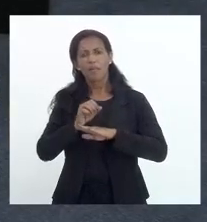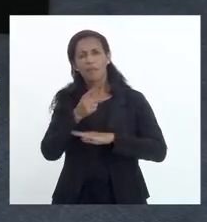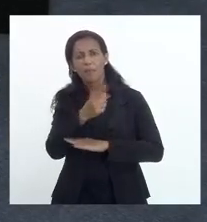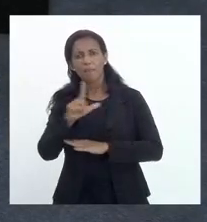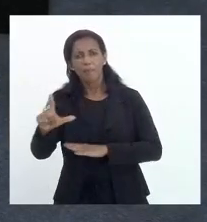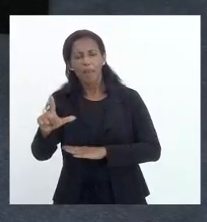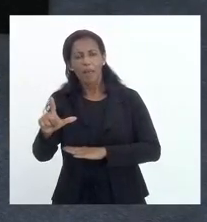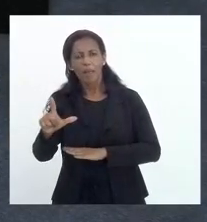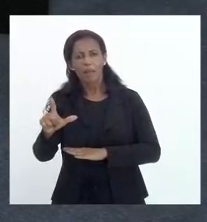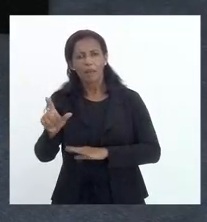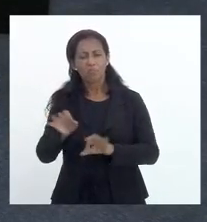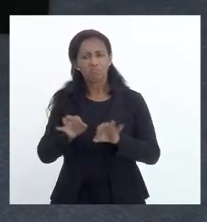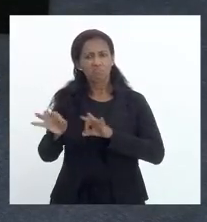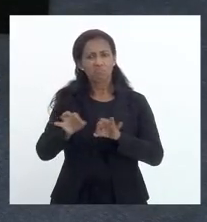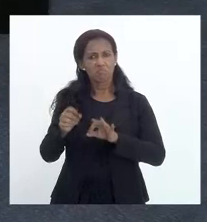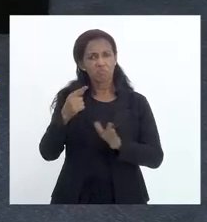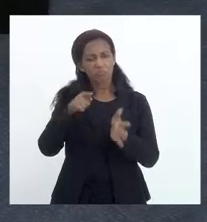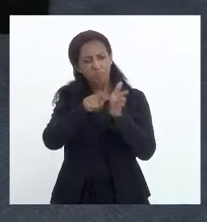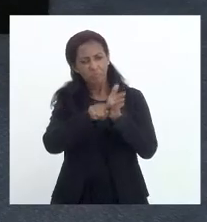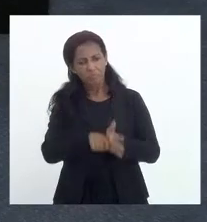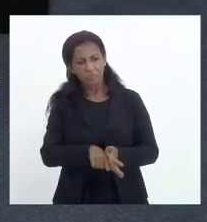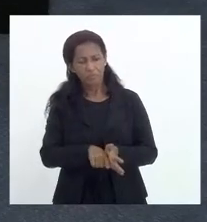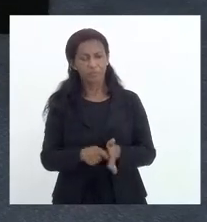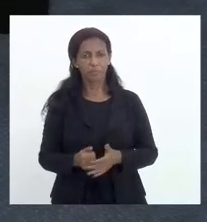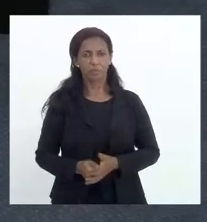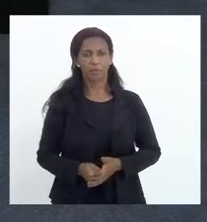que a casa possa avalizar? Segunda pergunta,